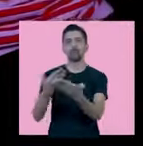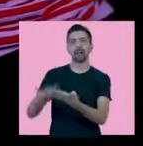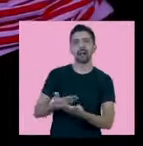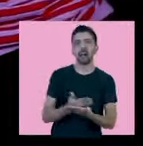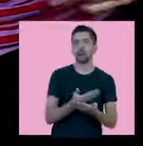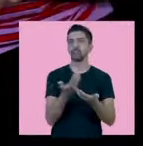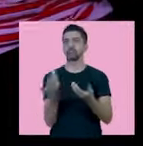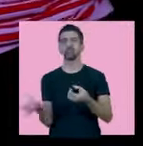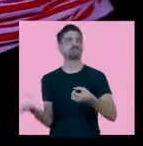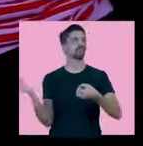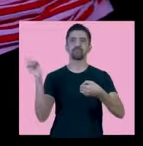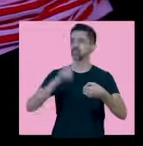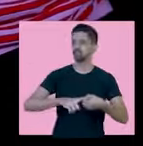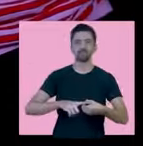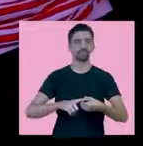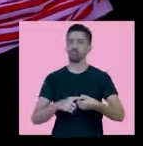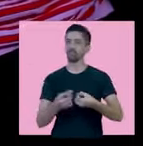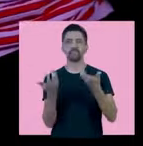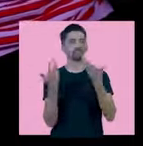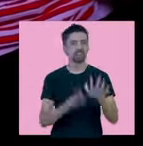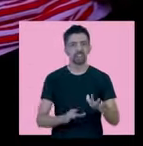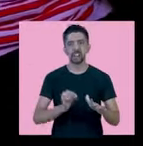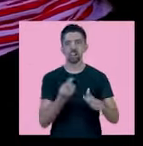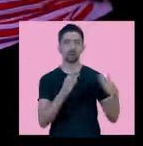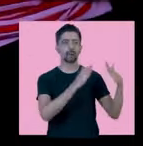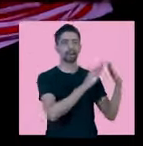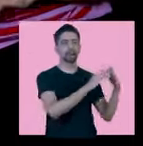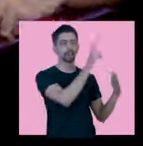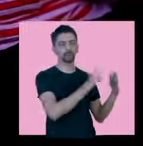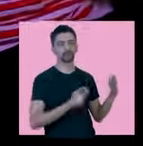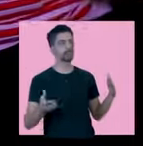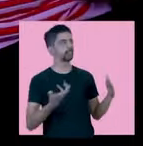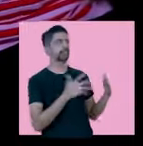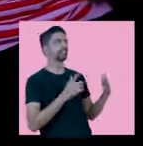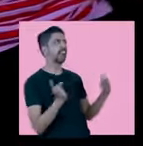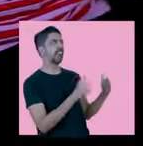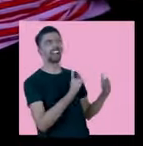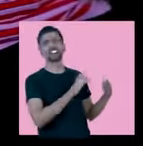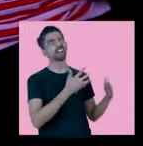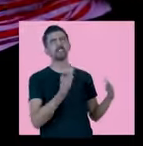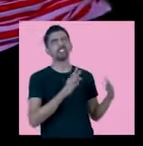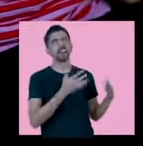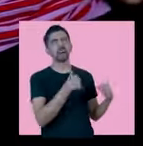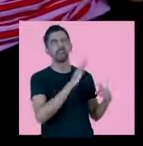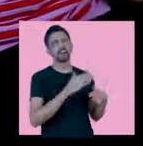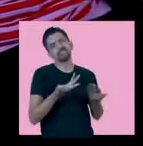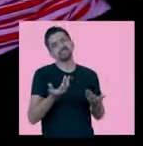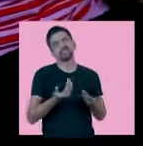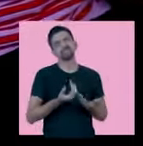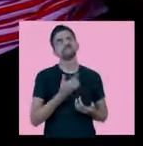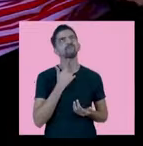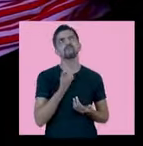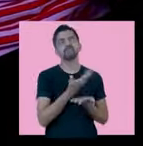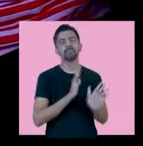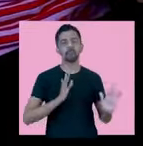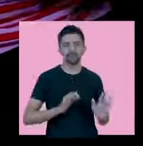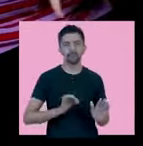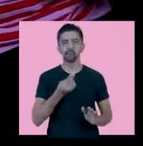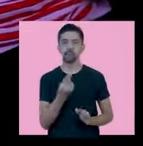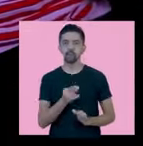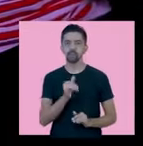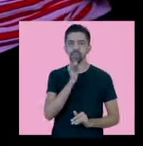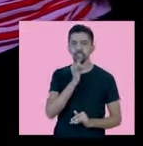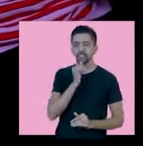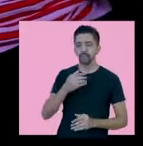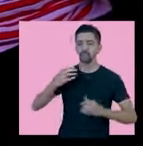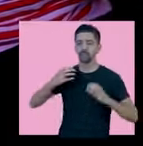pessoa, ou até mesmo não quer voltar a frequentar a escola. Falando nisso, a queda no rendimento escolar é um outro ponto que chama atenção.